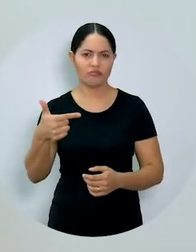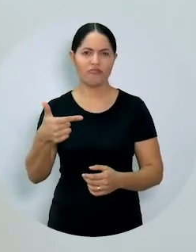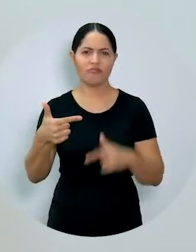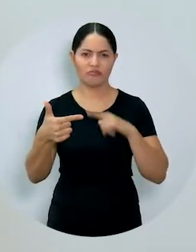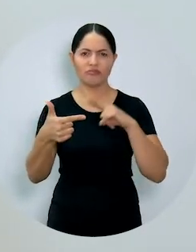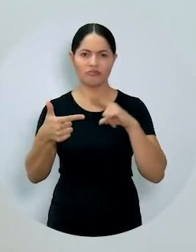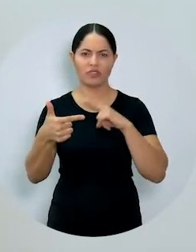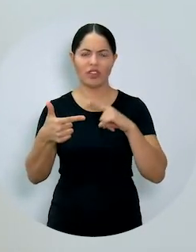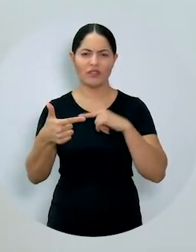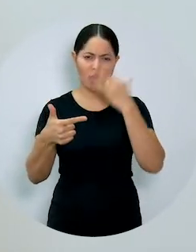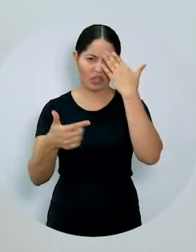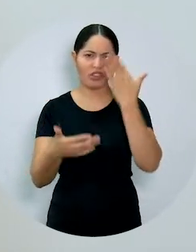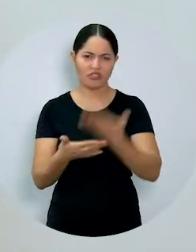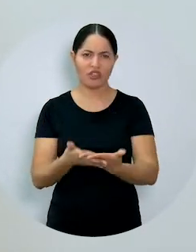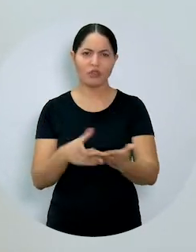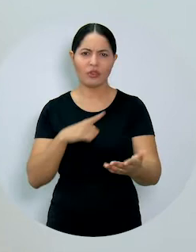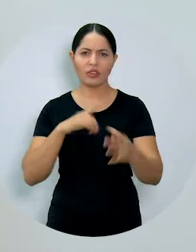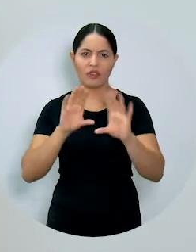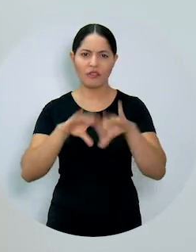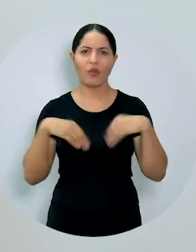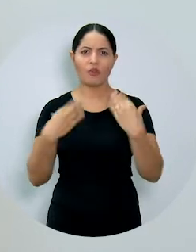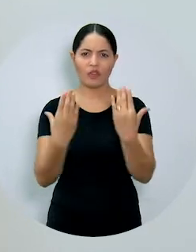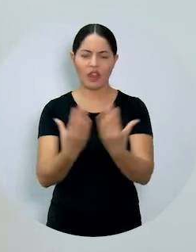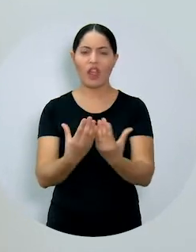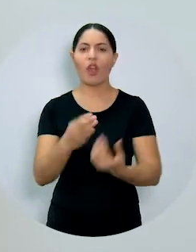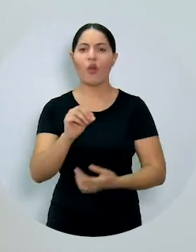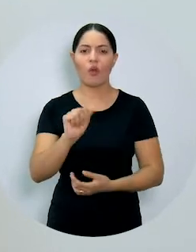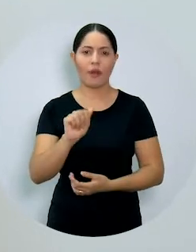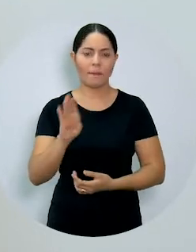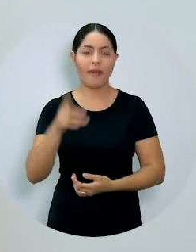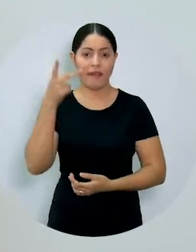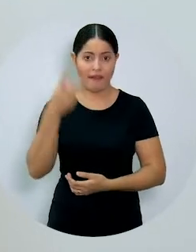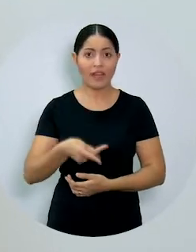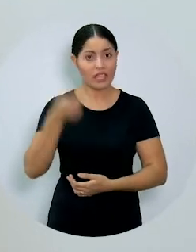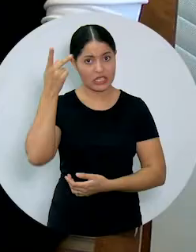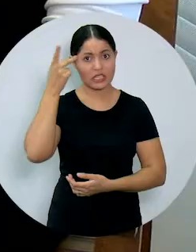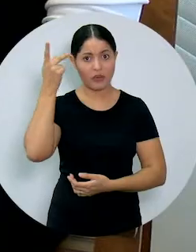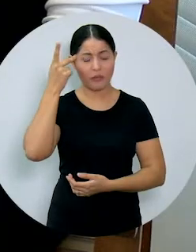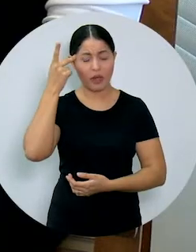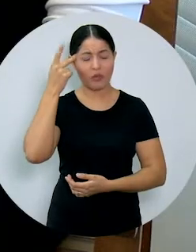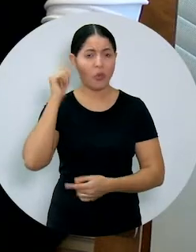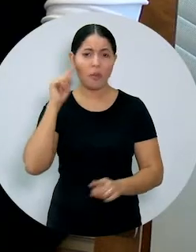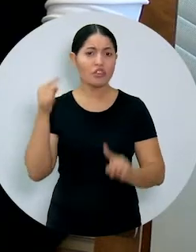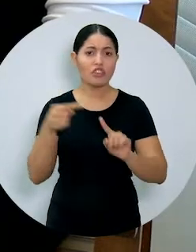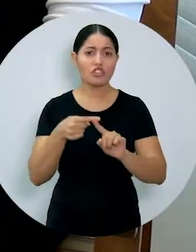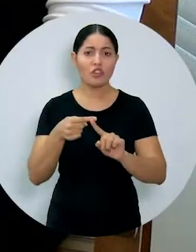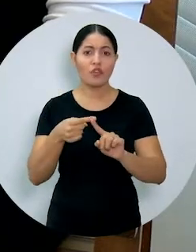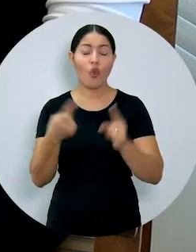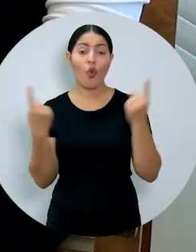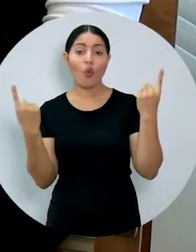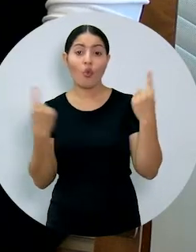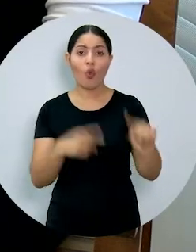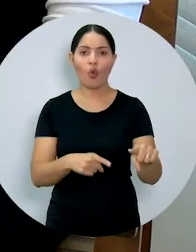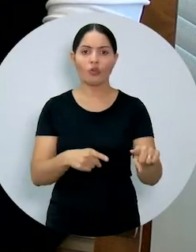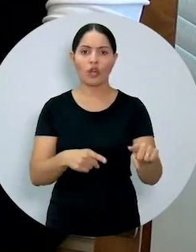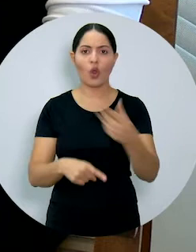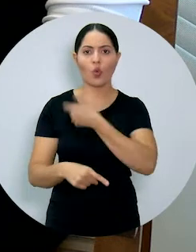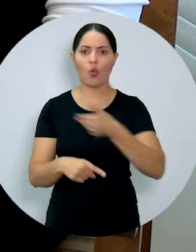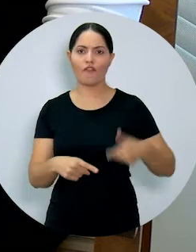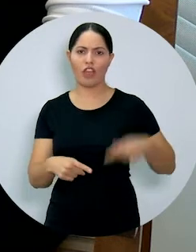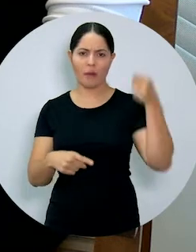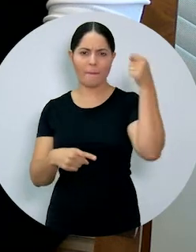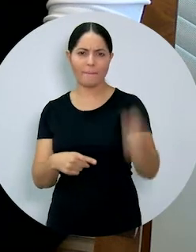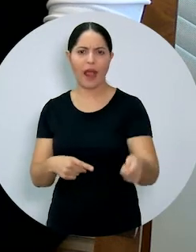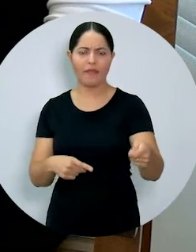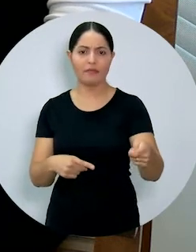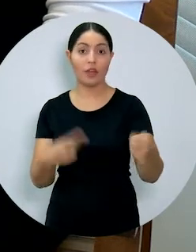1972, creio que a Conferência Nacional da Ordem aqui em São Paulo, lutando contra a pretensão que o governo